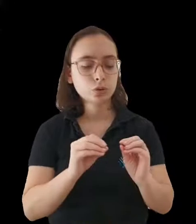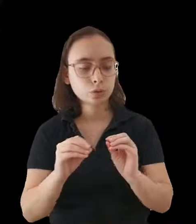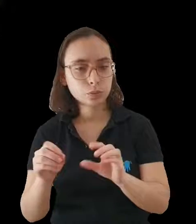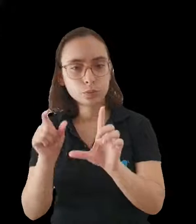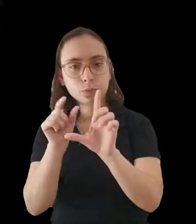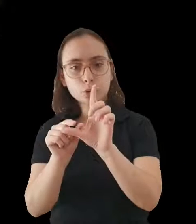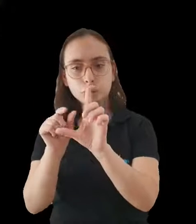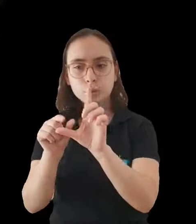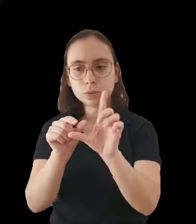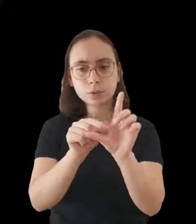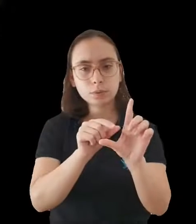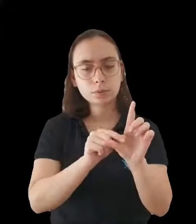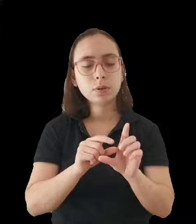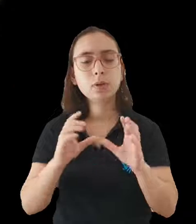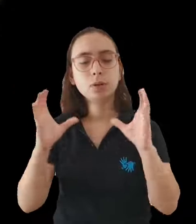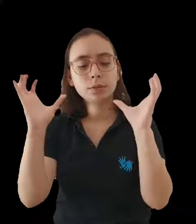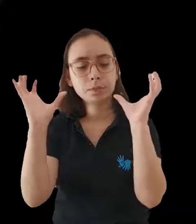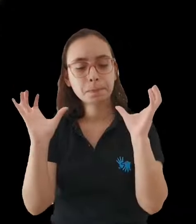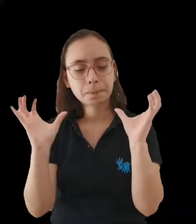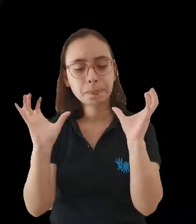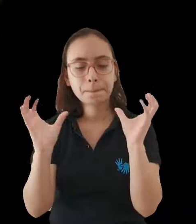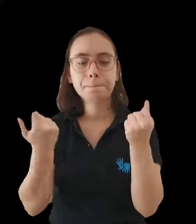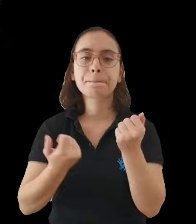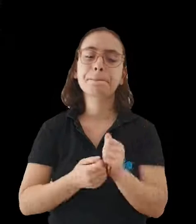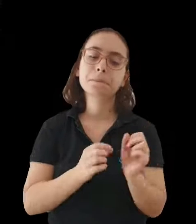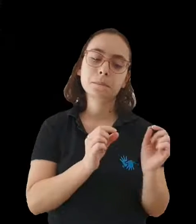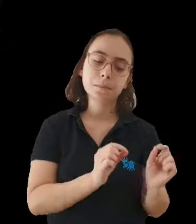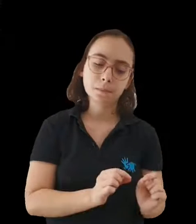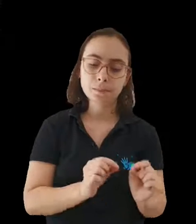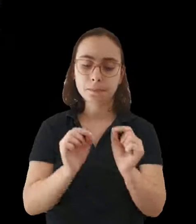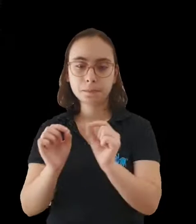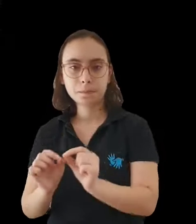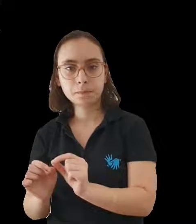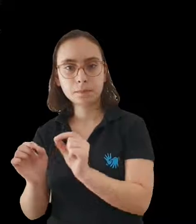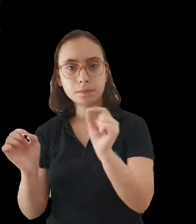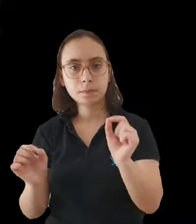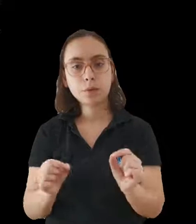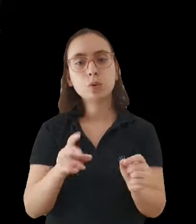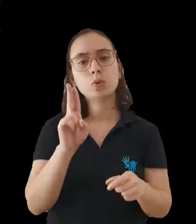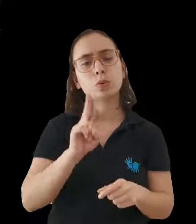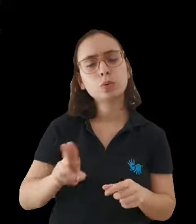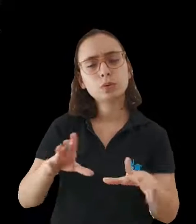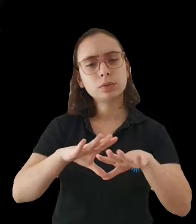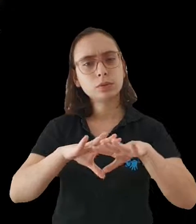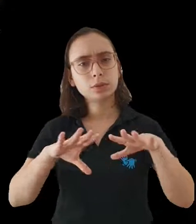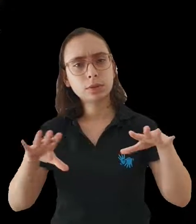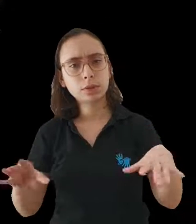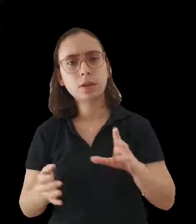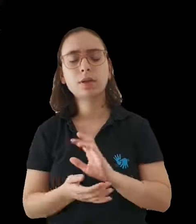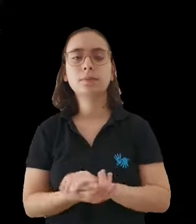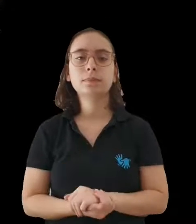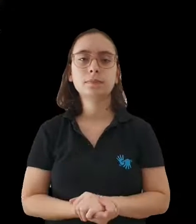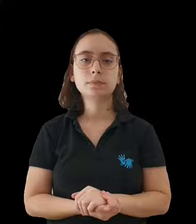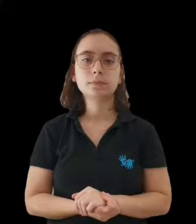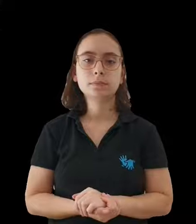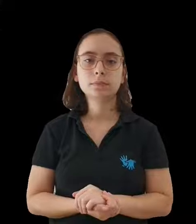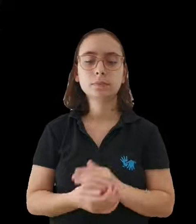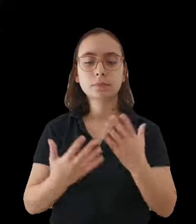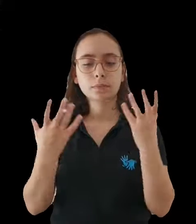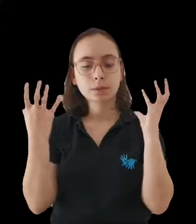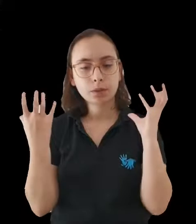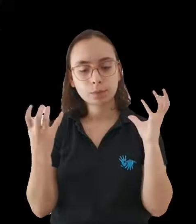no cenário, para lá, para cá, usa o cenário. Isso. Apoia no castelo quando eles